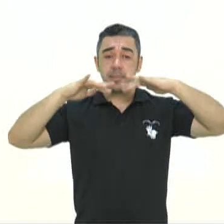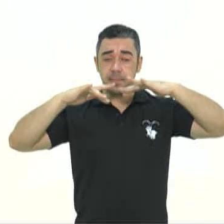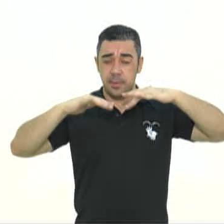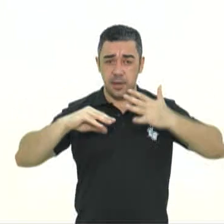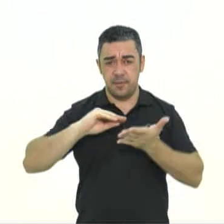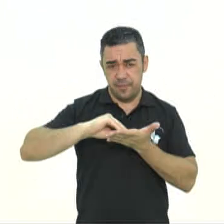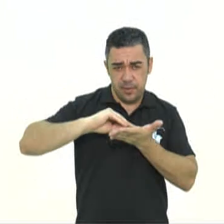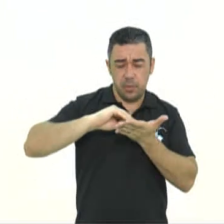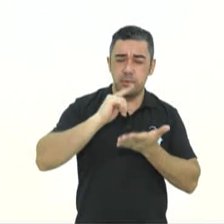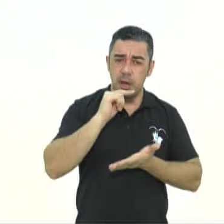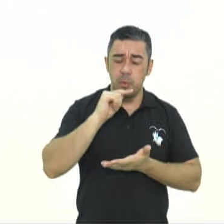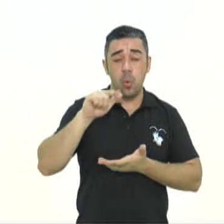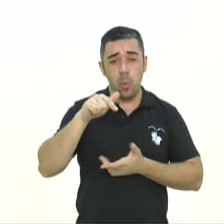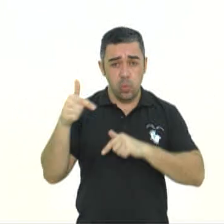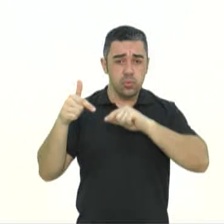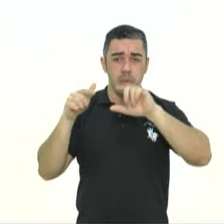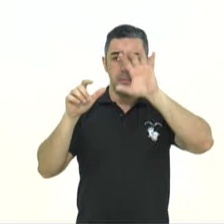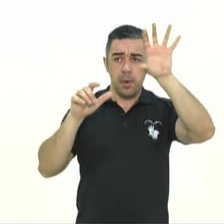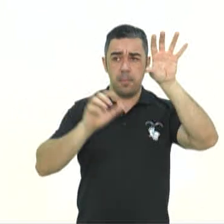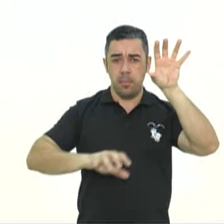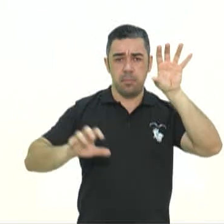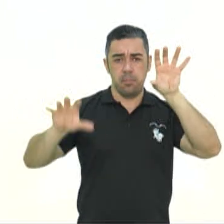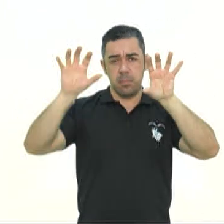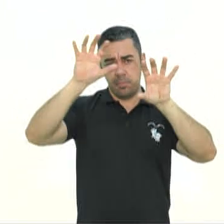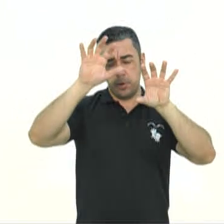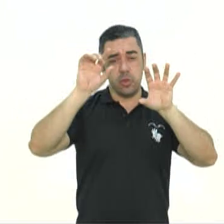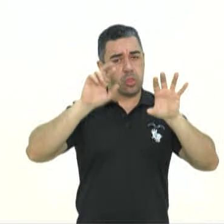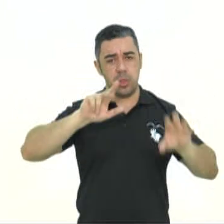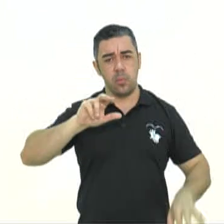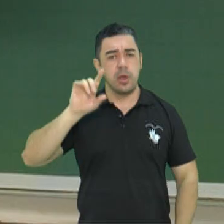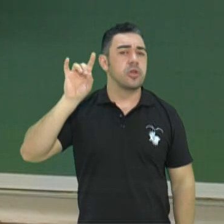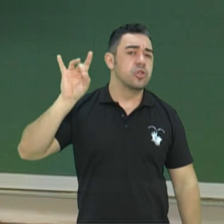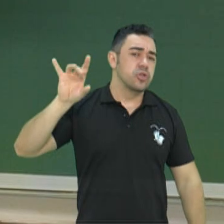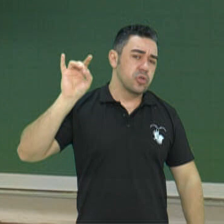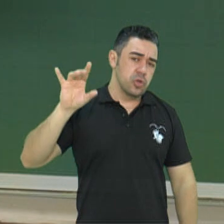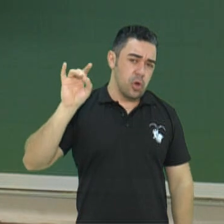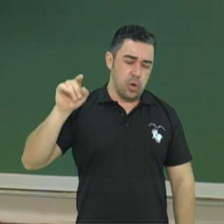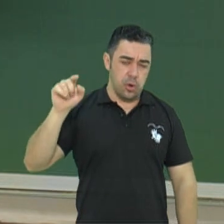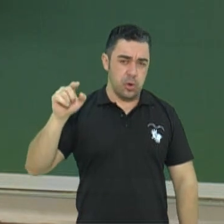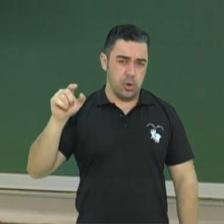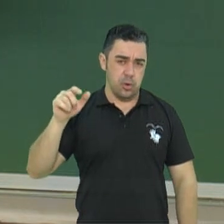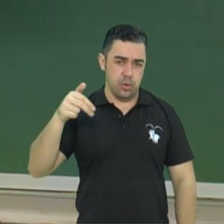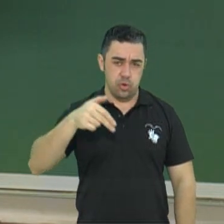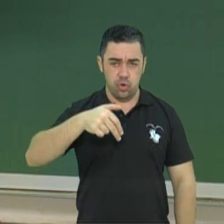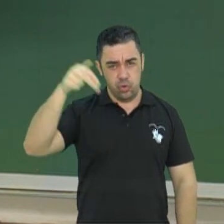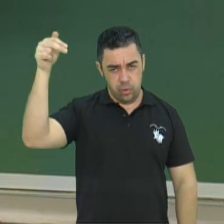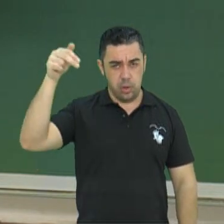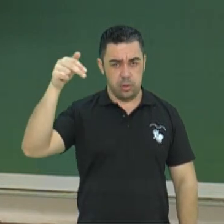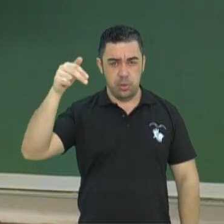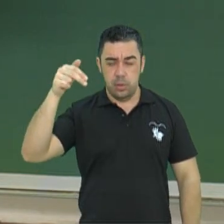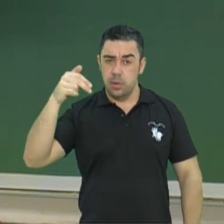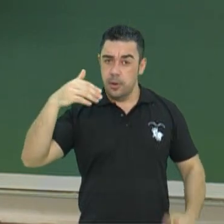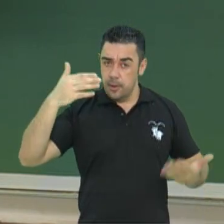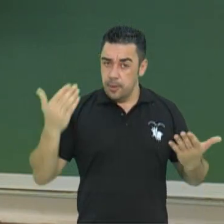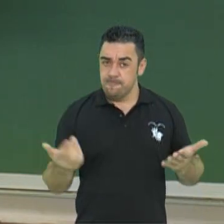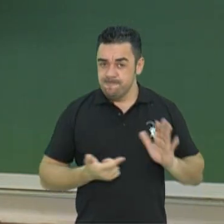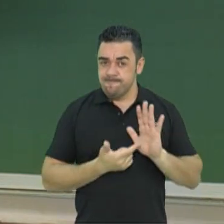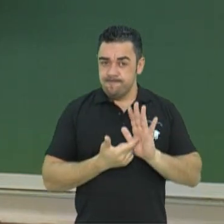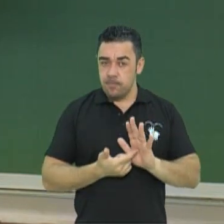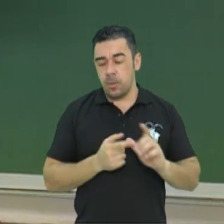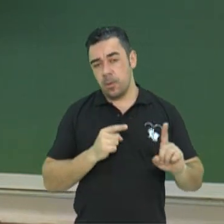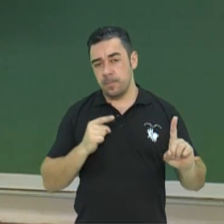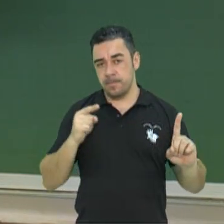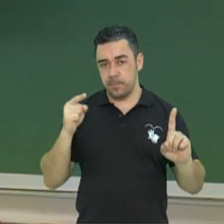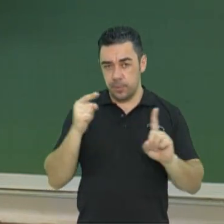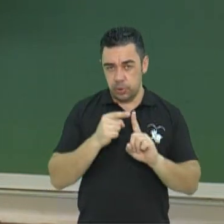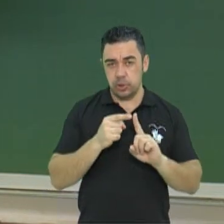Brasil, tá? Não somente o Nordeste. Então, isso fica bem evidente. Então, tem um objetivo